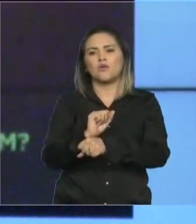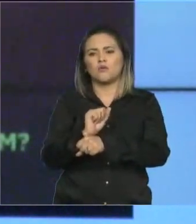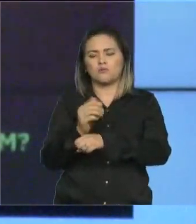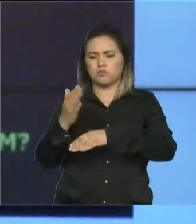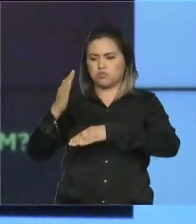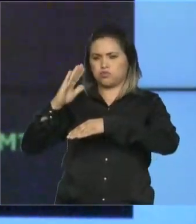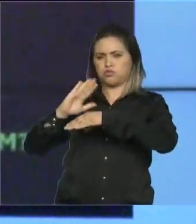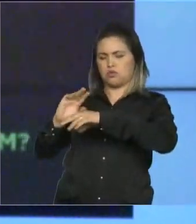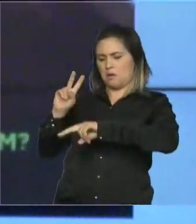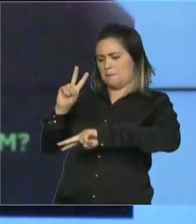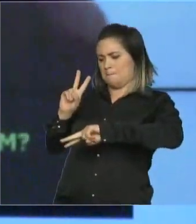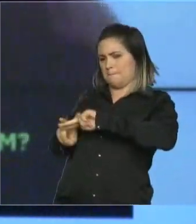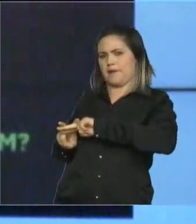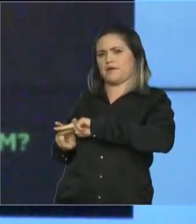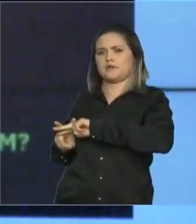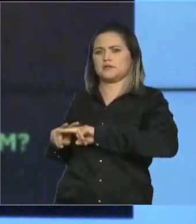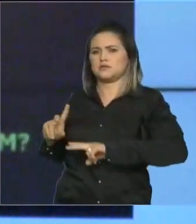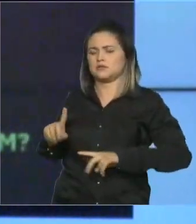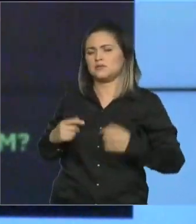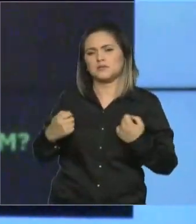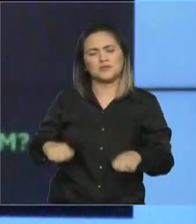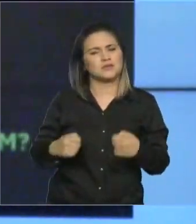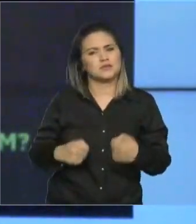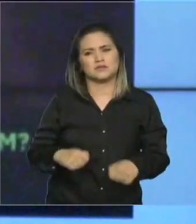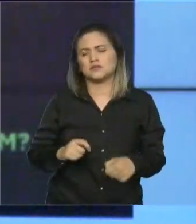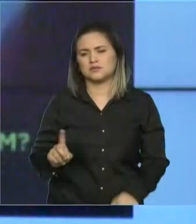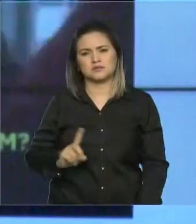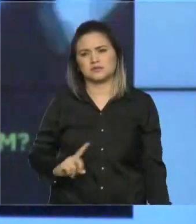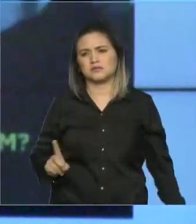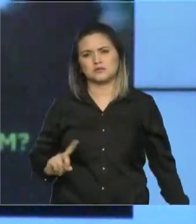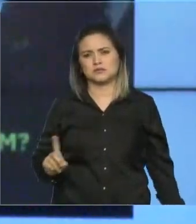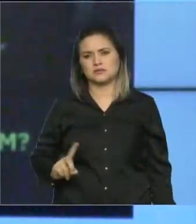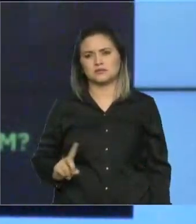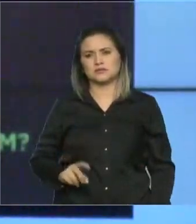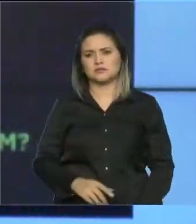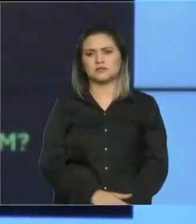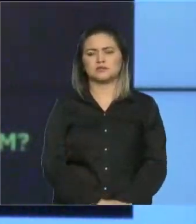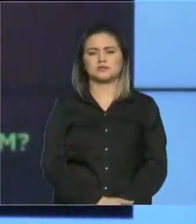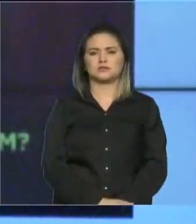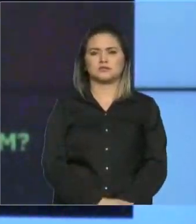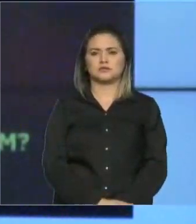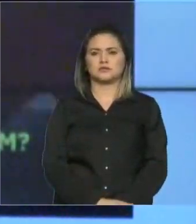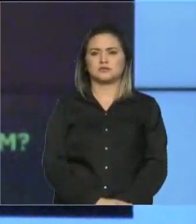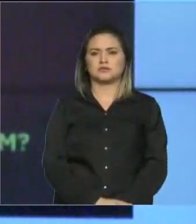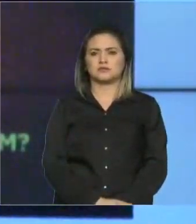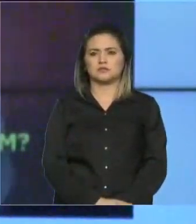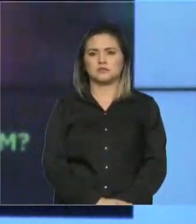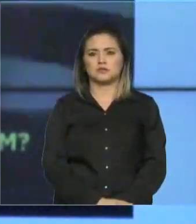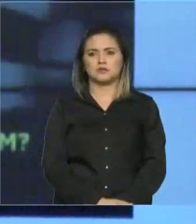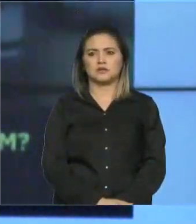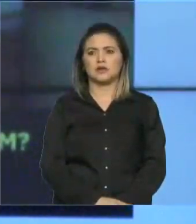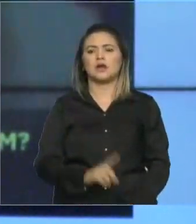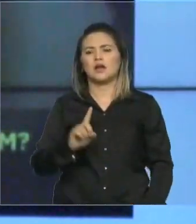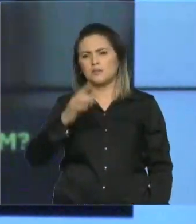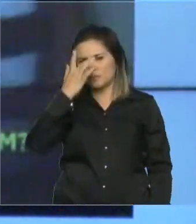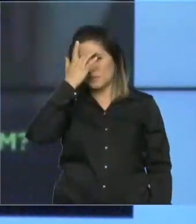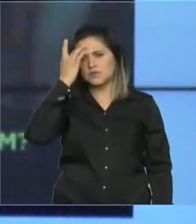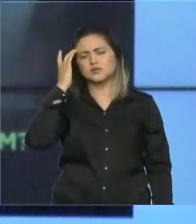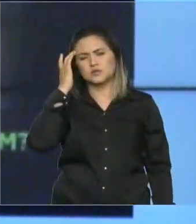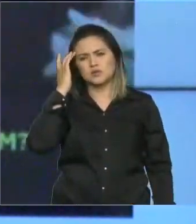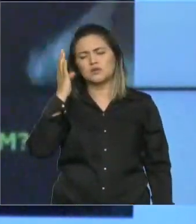há qualquer tipo de necessidade, inclusive por ser uma pessoa conhecida na cidade, secretária adjunto do meio ambiente, não